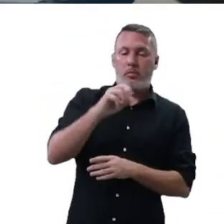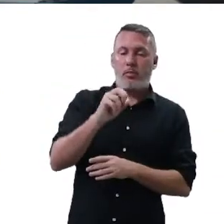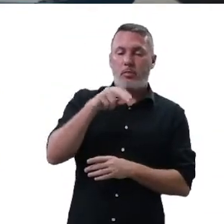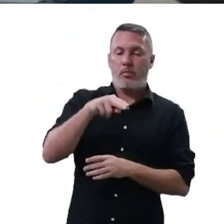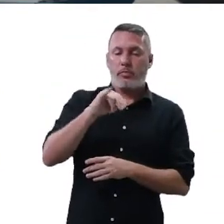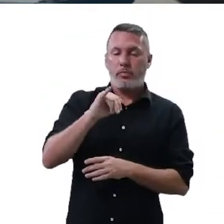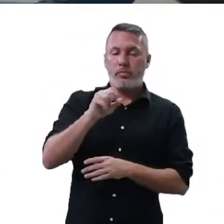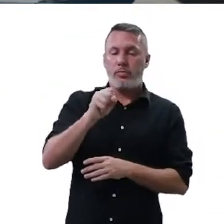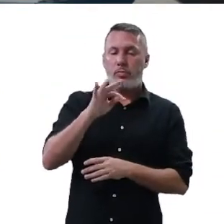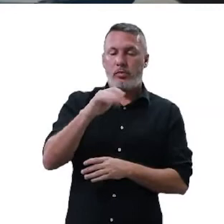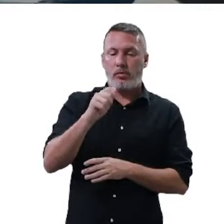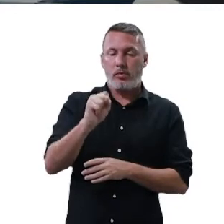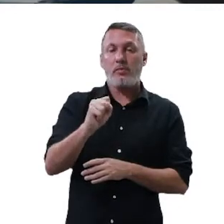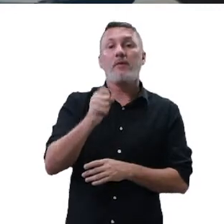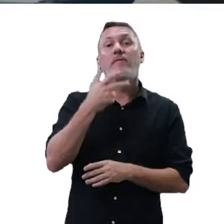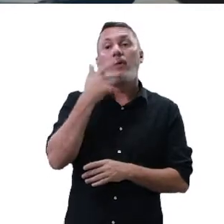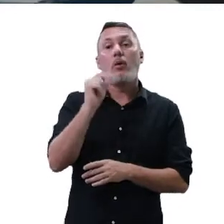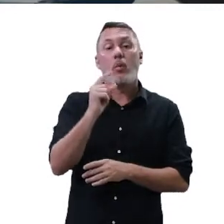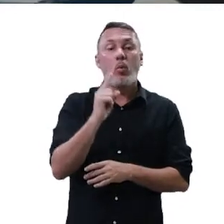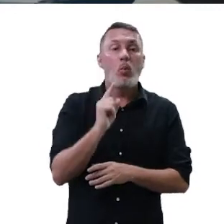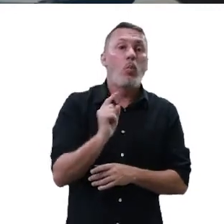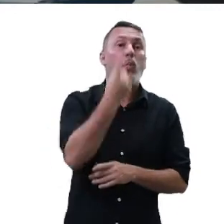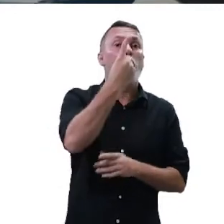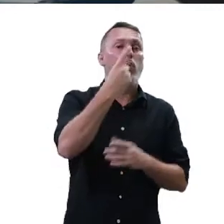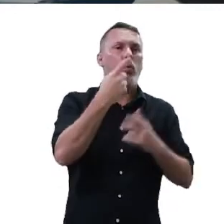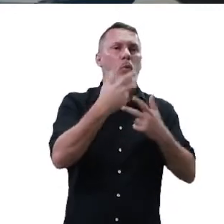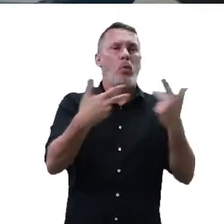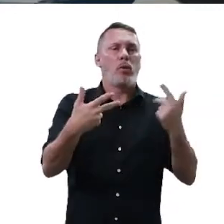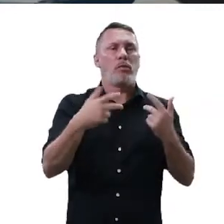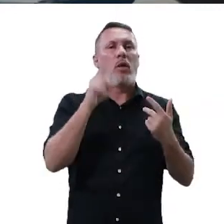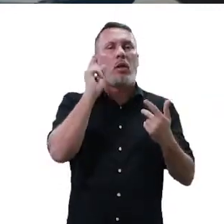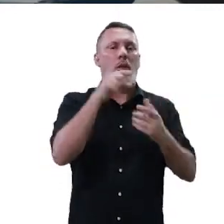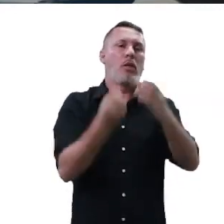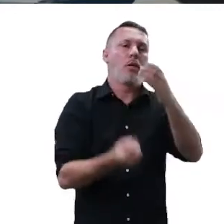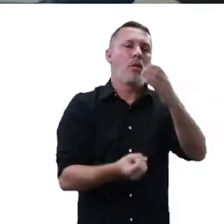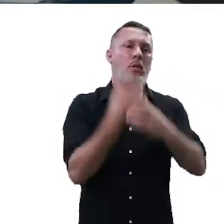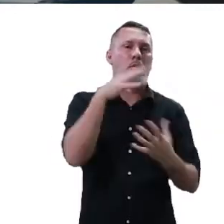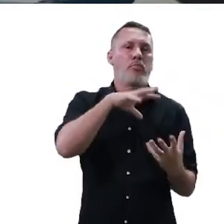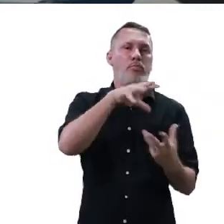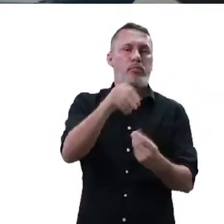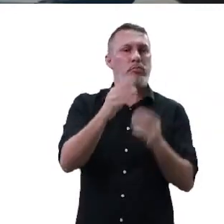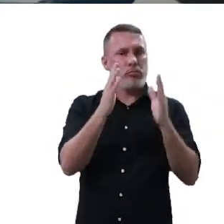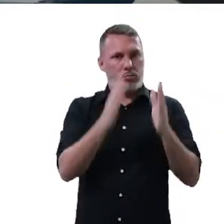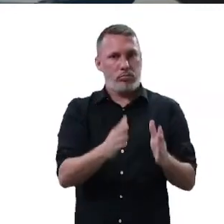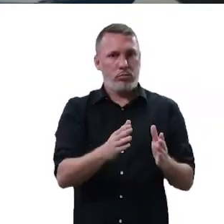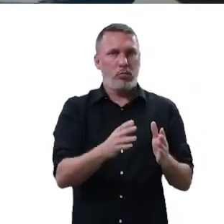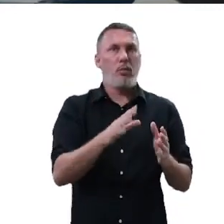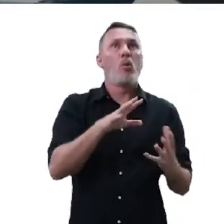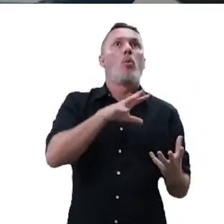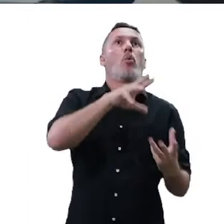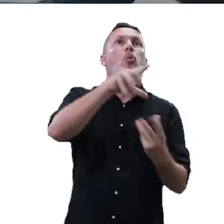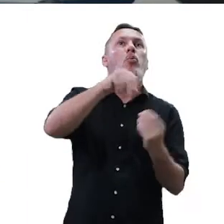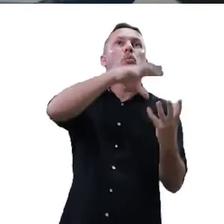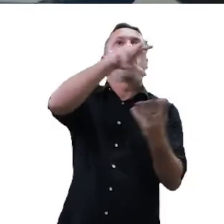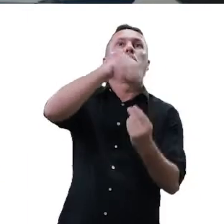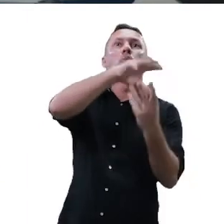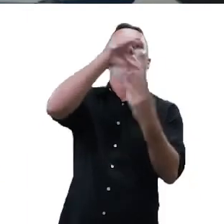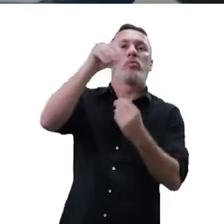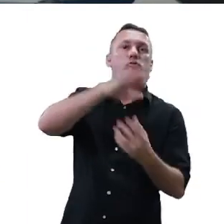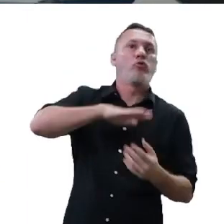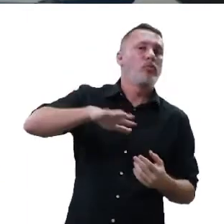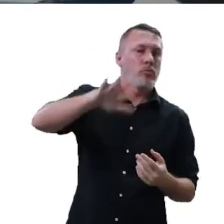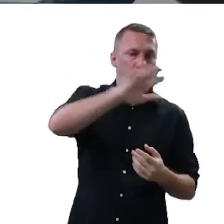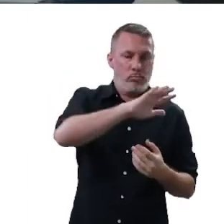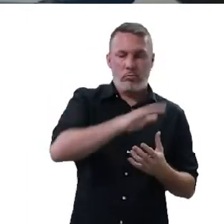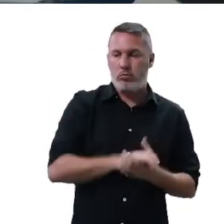não. Os monistas são aqueles que atribuíam a um único elemento a origem do universo, correto? A origem